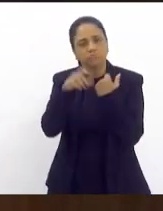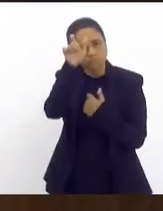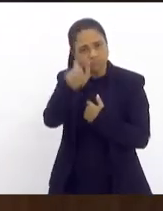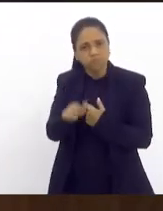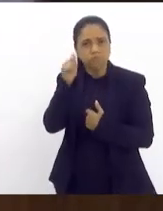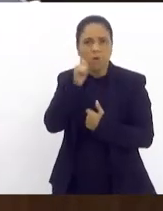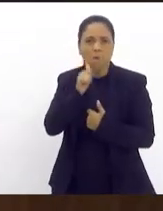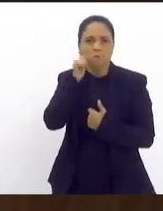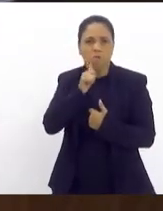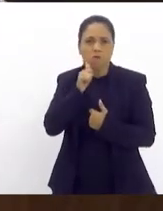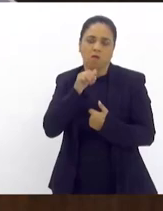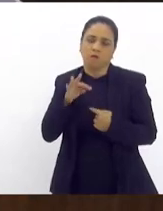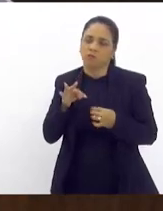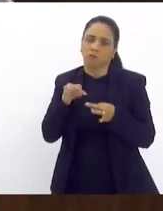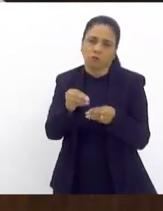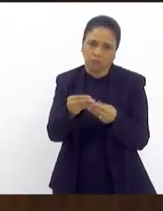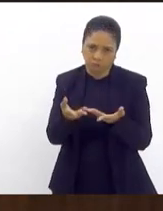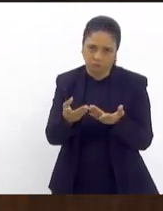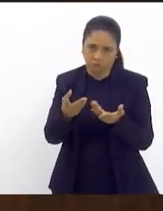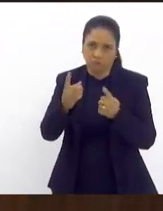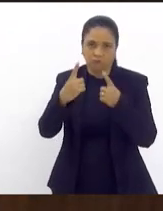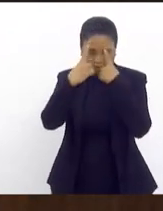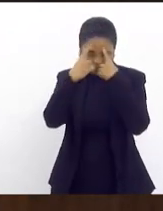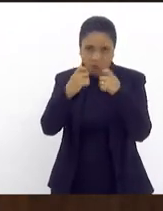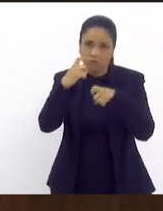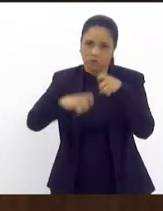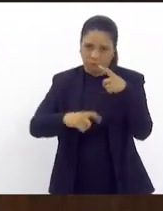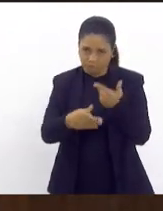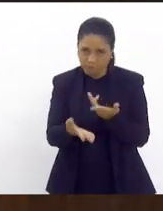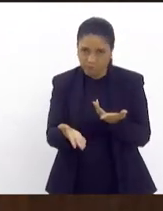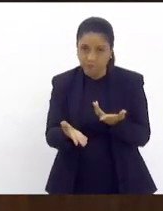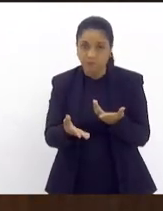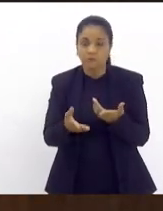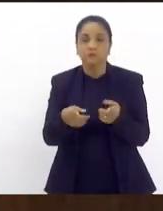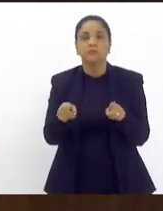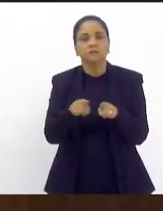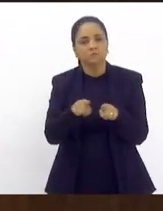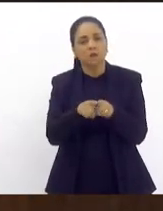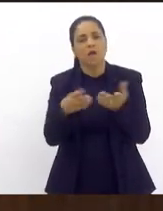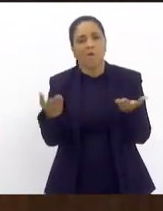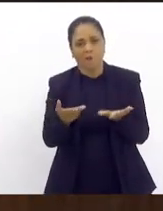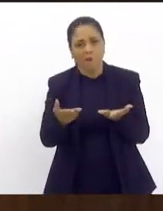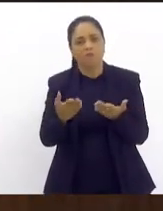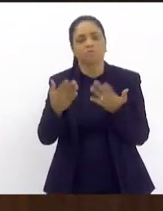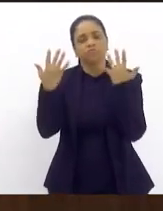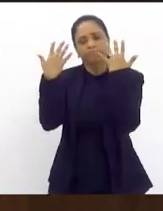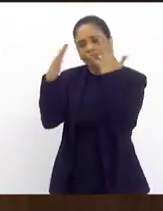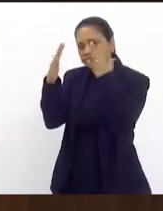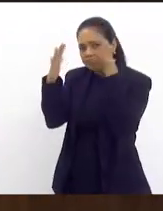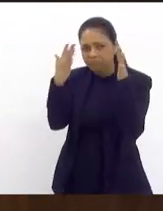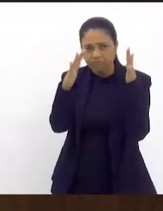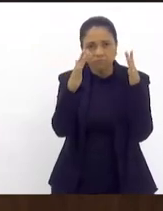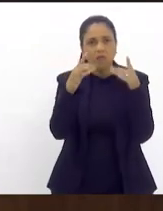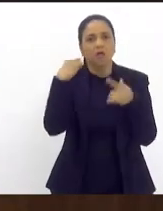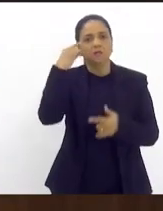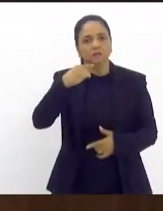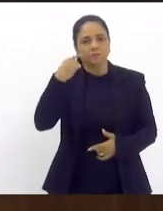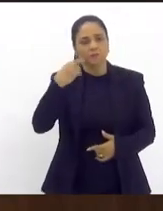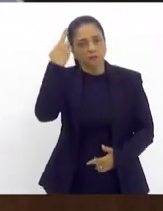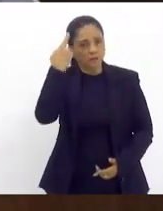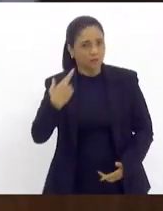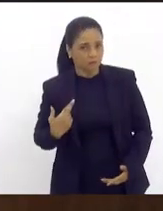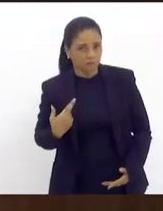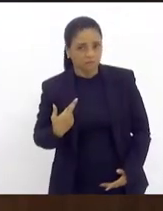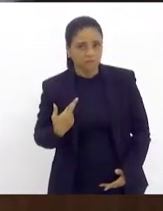a todas as vítimas então mais uma vez reiterar os cumprimentos e o parabéns a deputada Renata